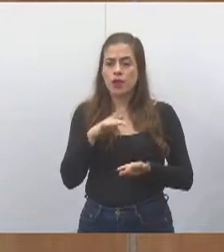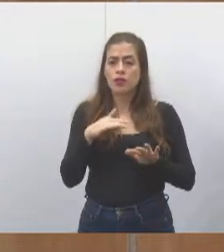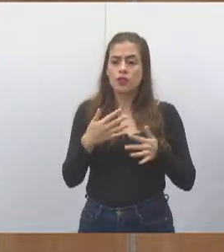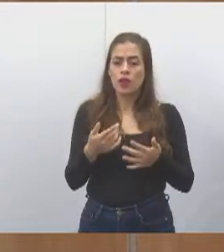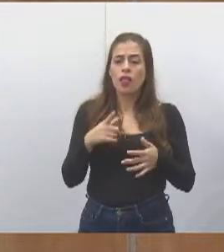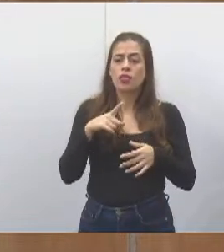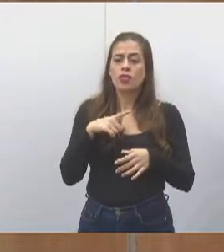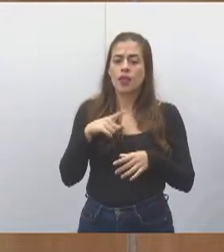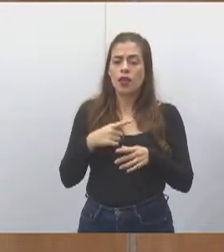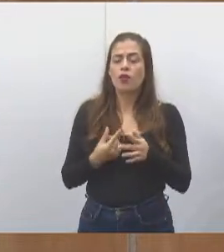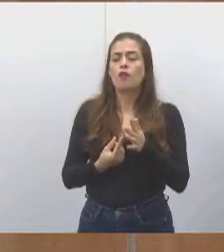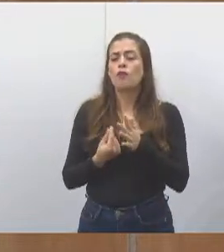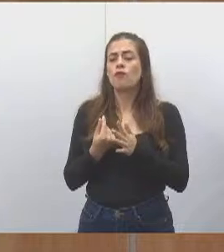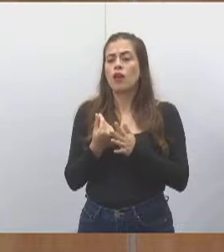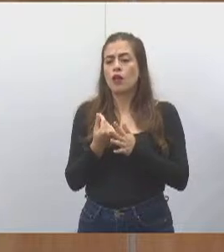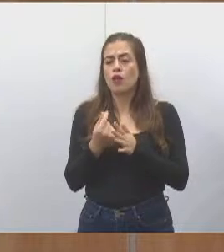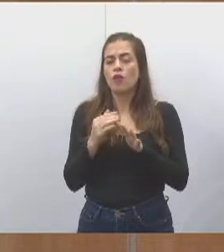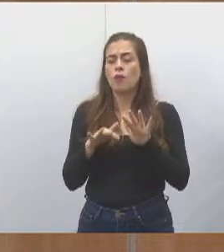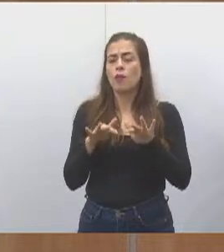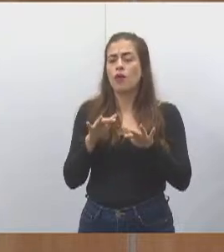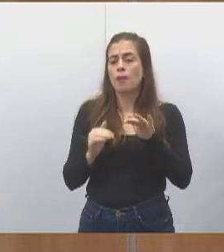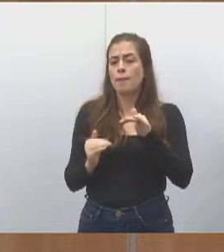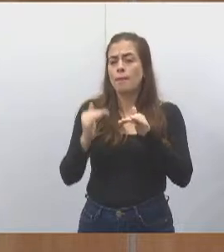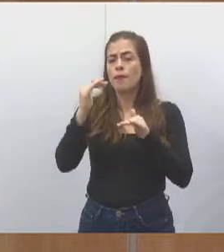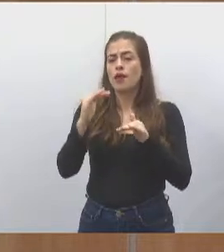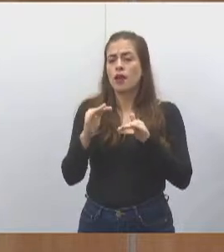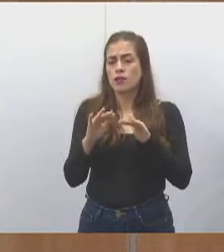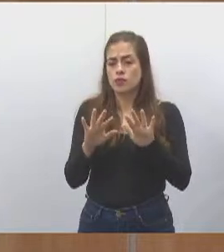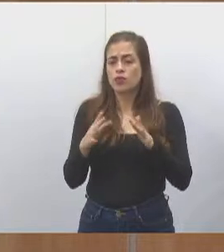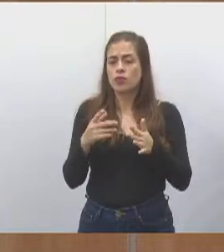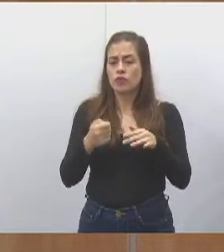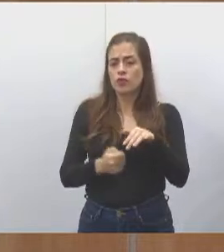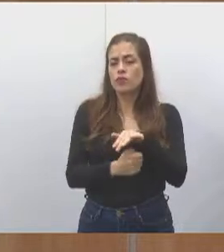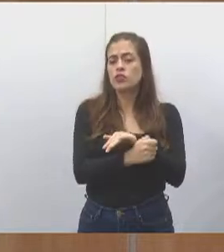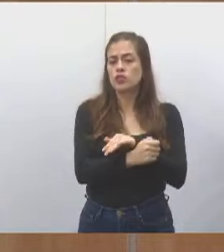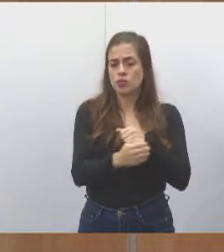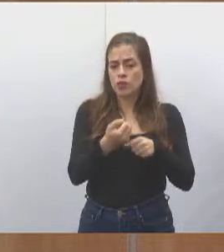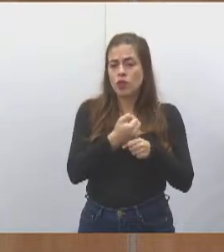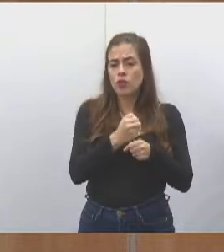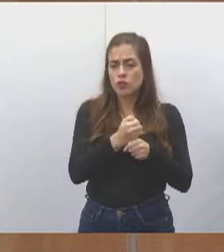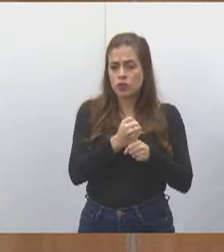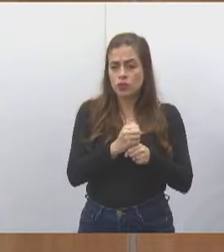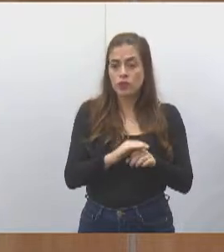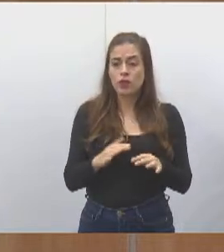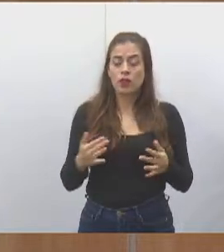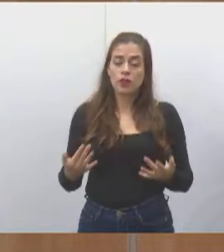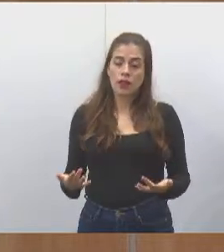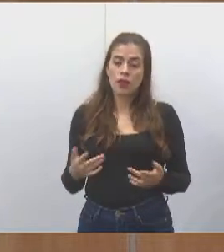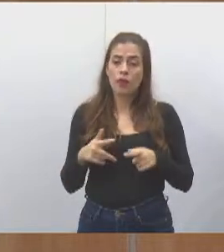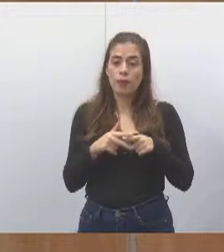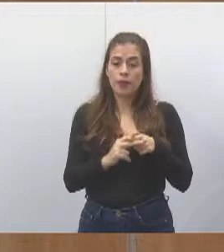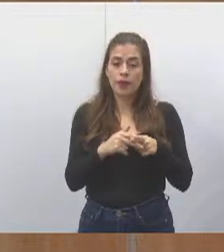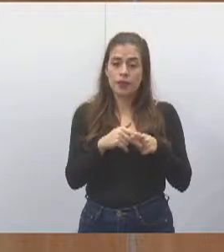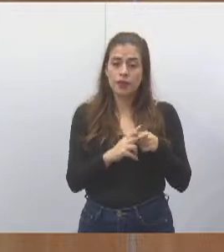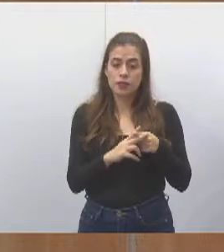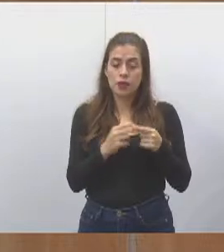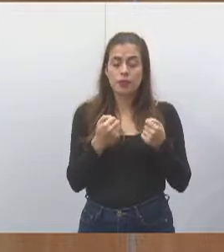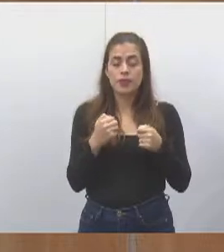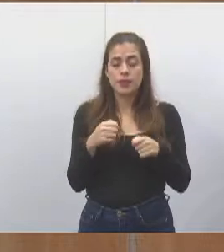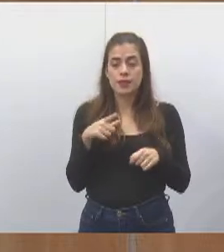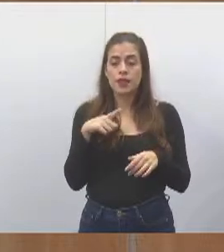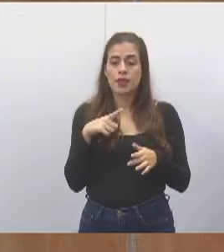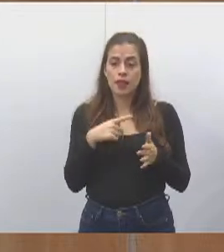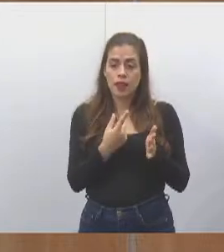de manutenção que é ligeiramente superior ao que foi investido para se construir ela, Então, a manutenção ela tem que estar prevista